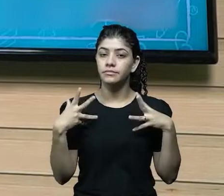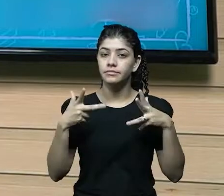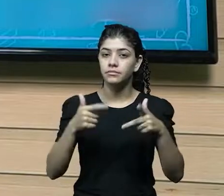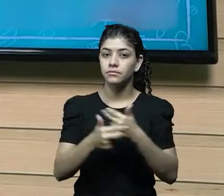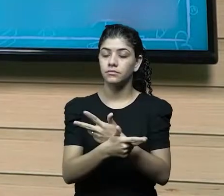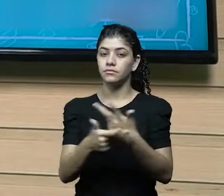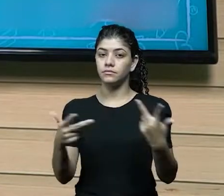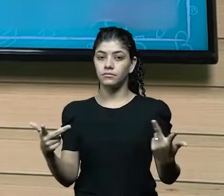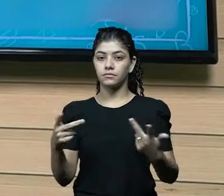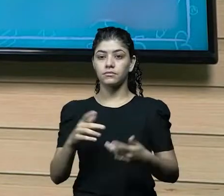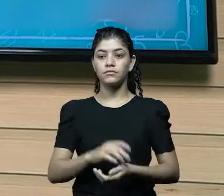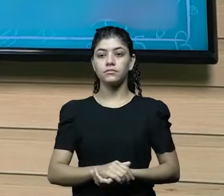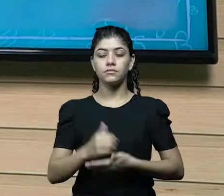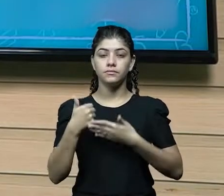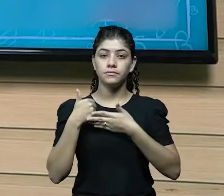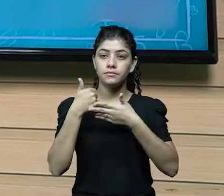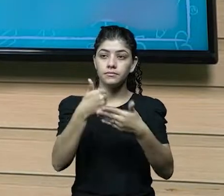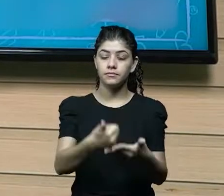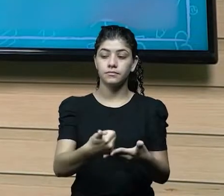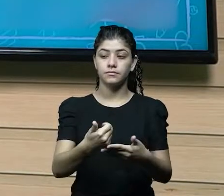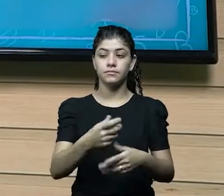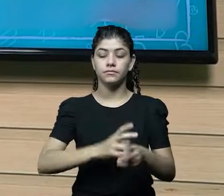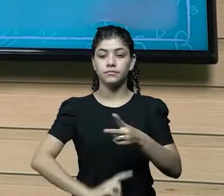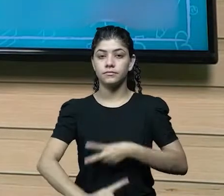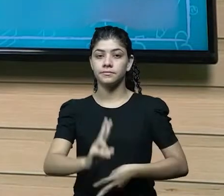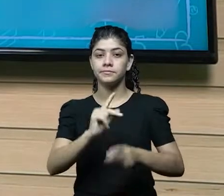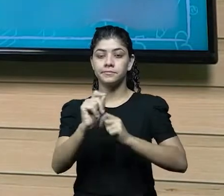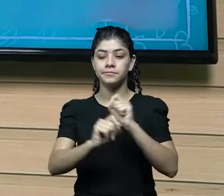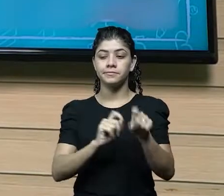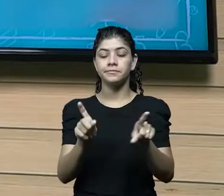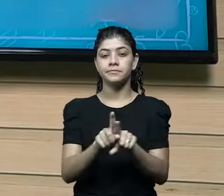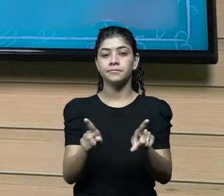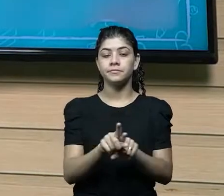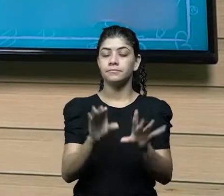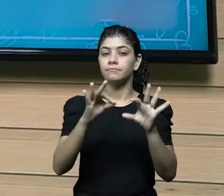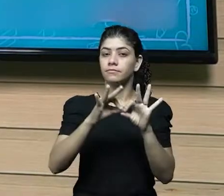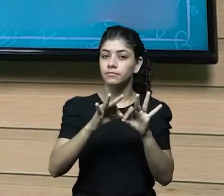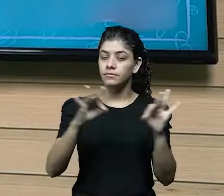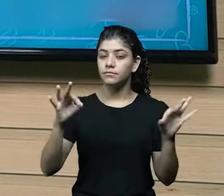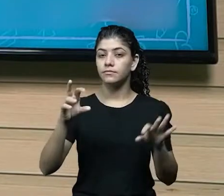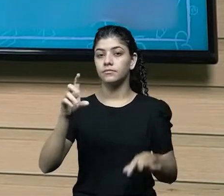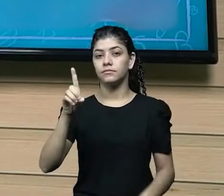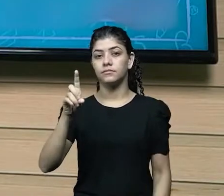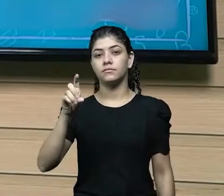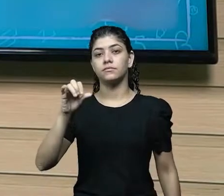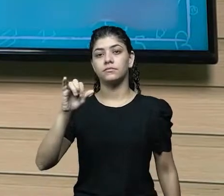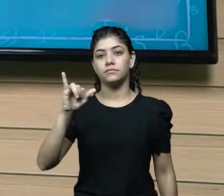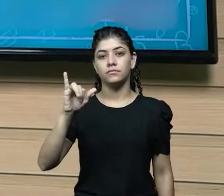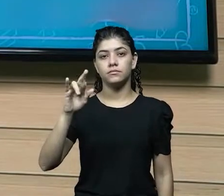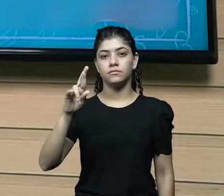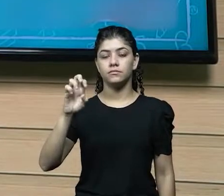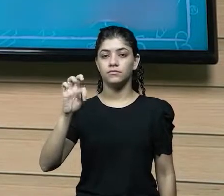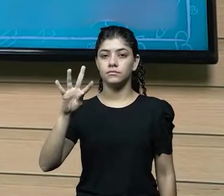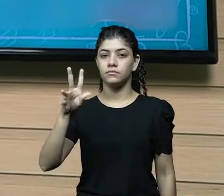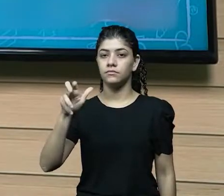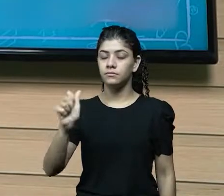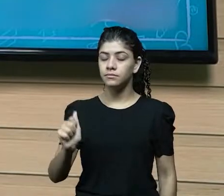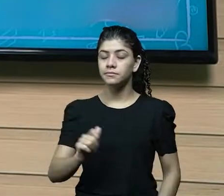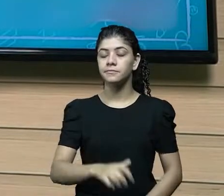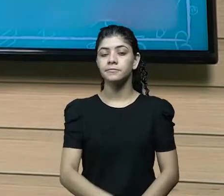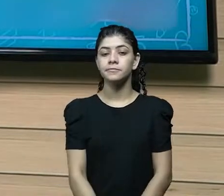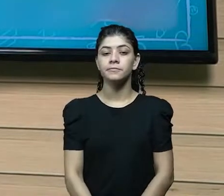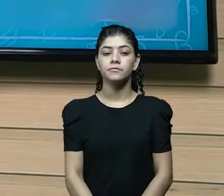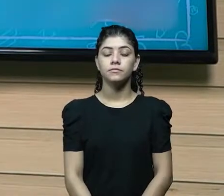esses valores complementares continuam sendo ainda medição direta de um objeto, do